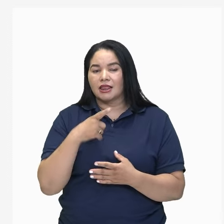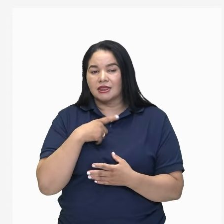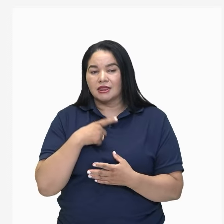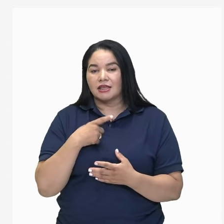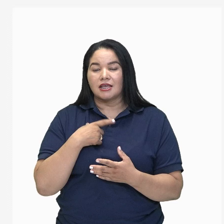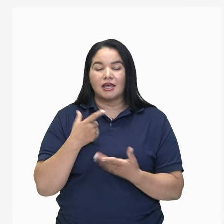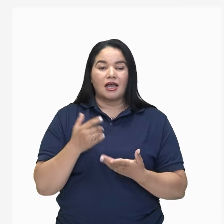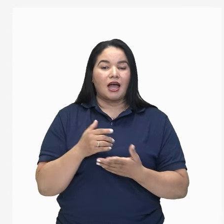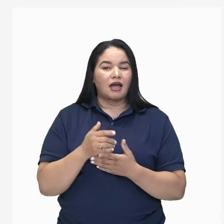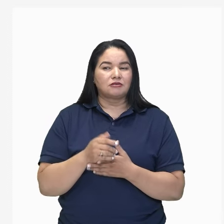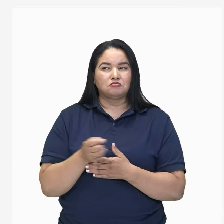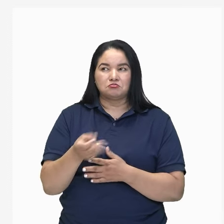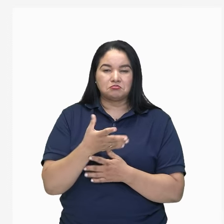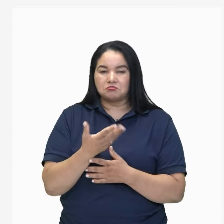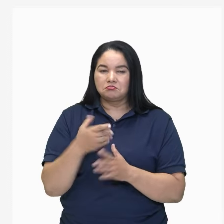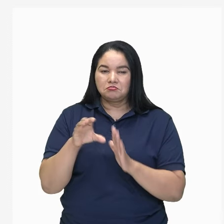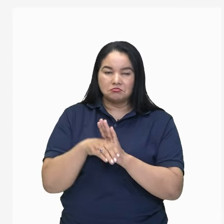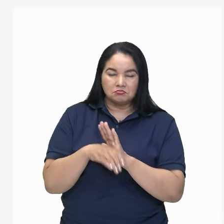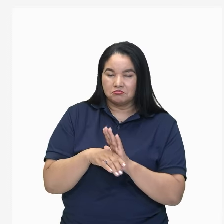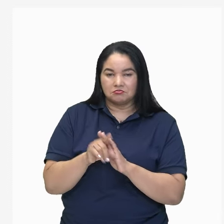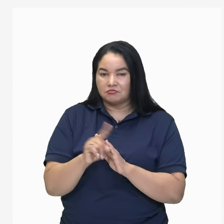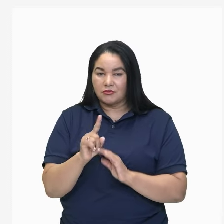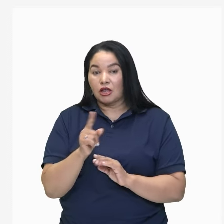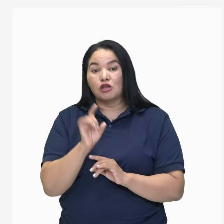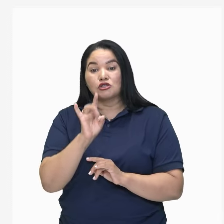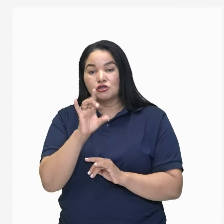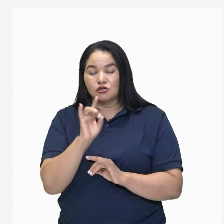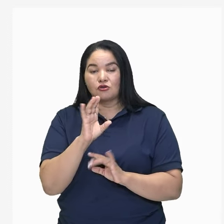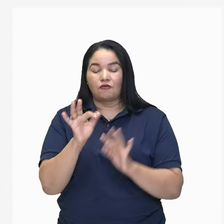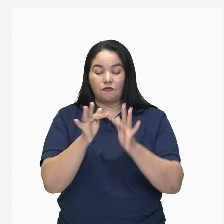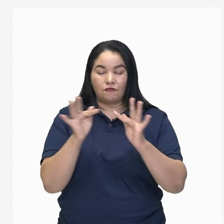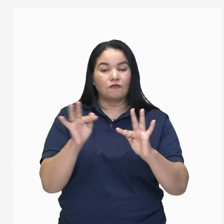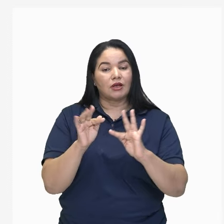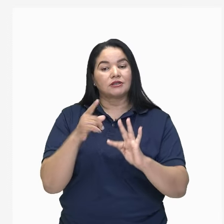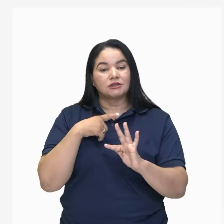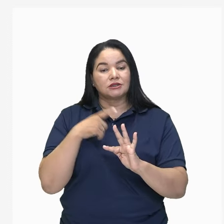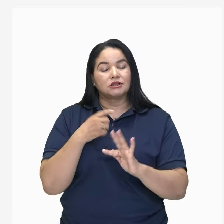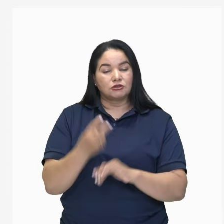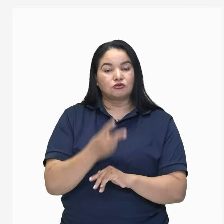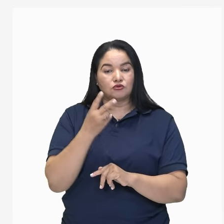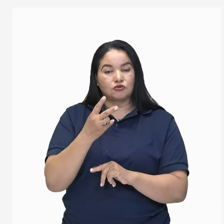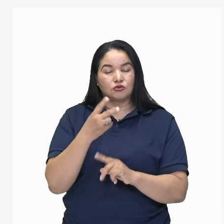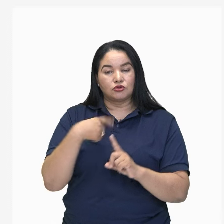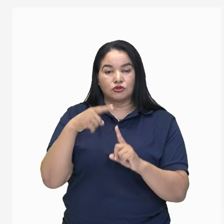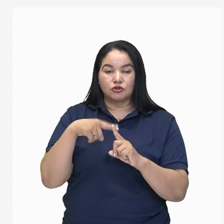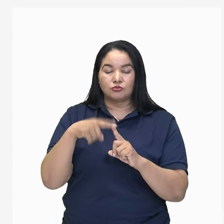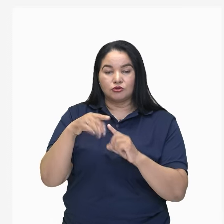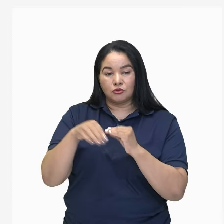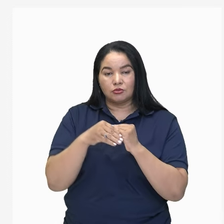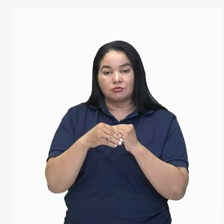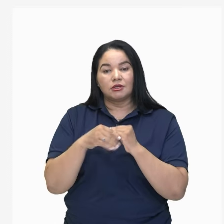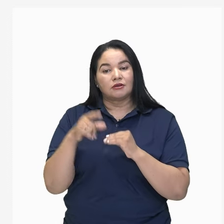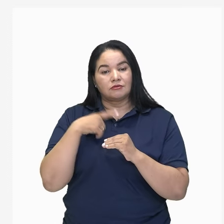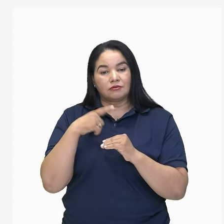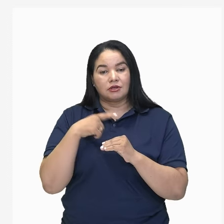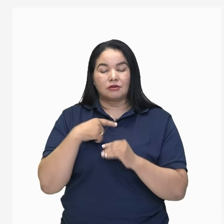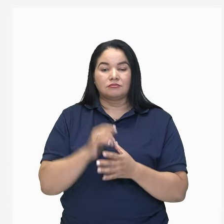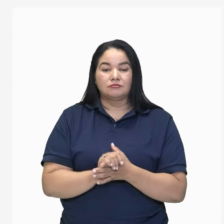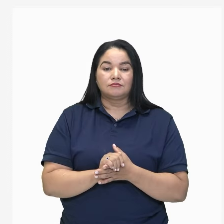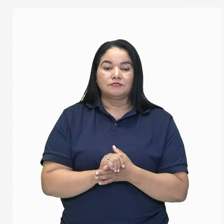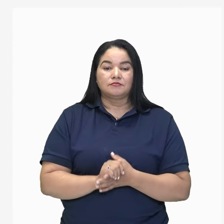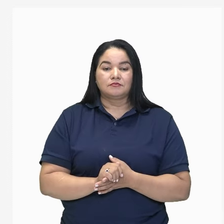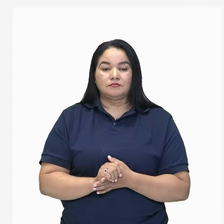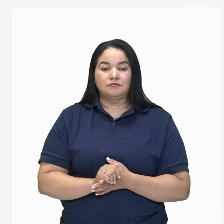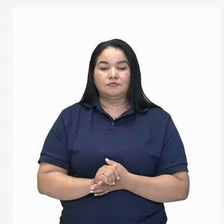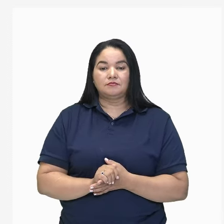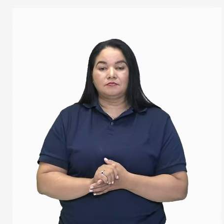é um novo conceito? Não, é apenas a ocorrência dos dois, tá? Nessas situações eu tenho objeto direto e indireto, tá? No